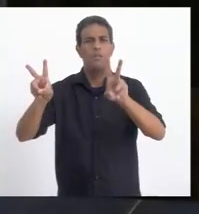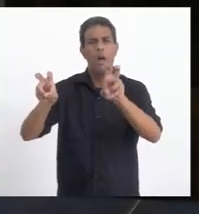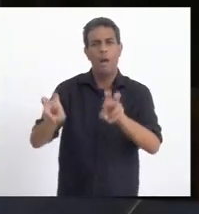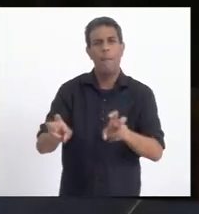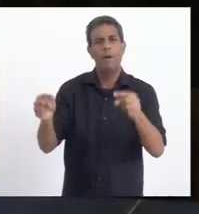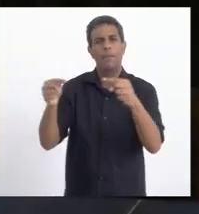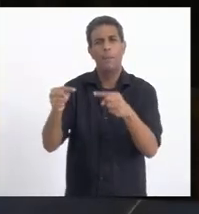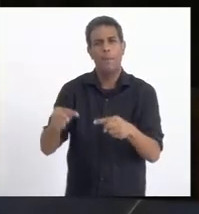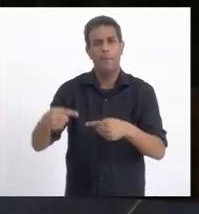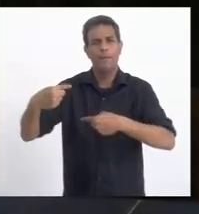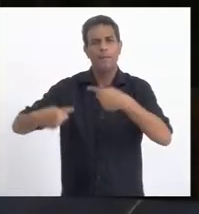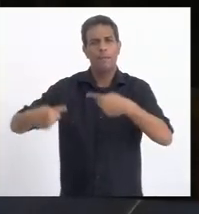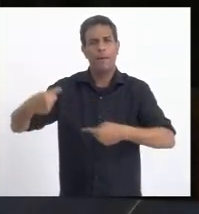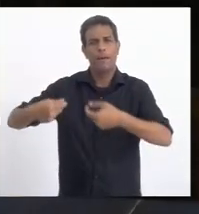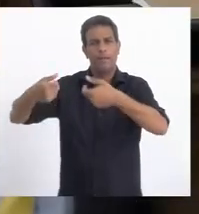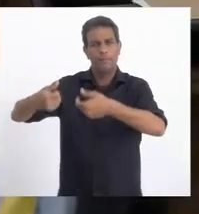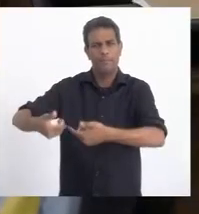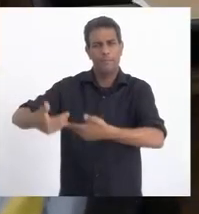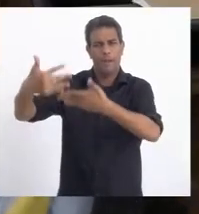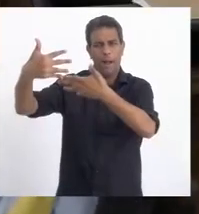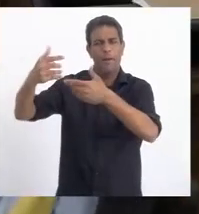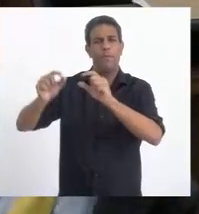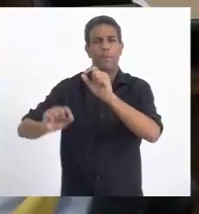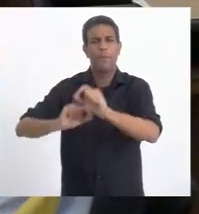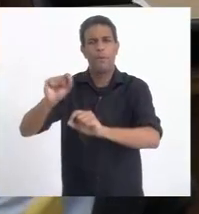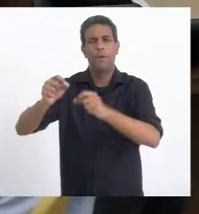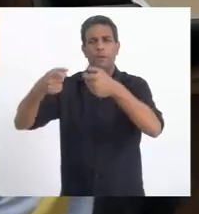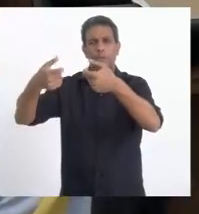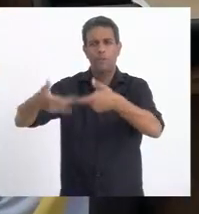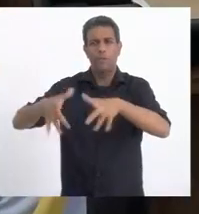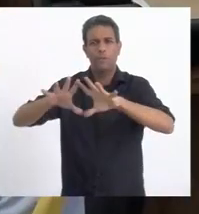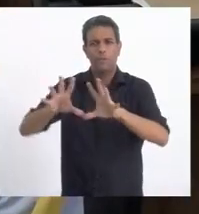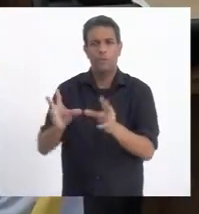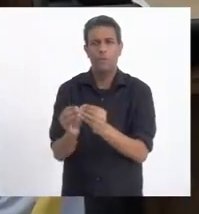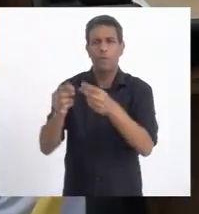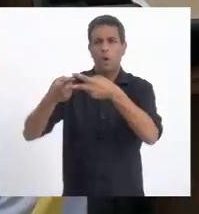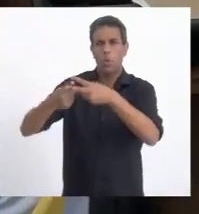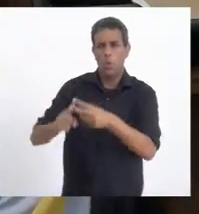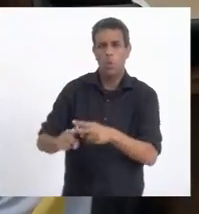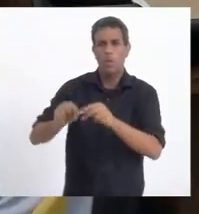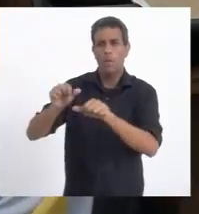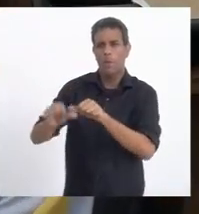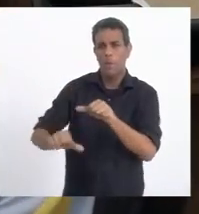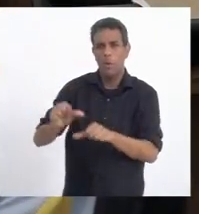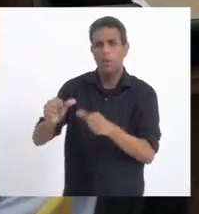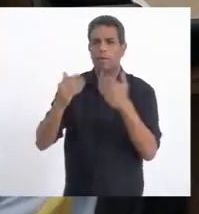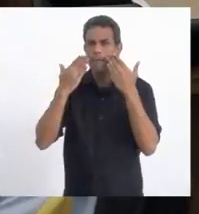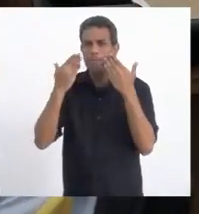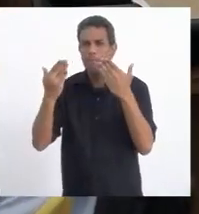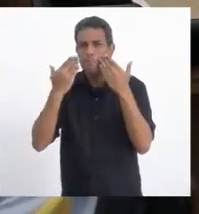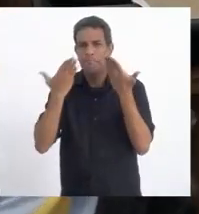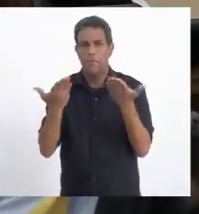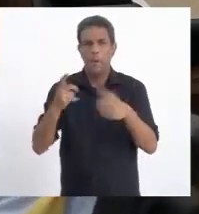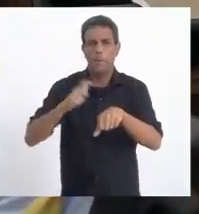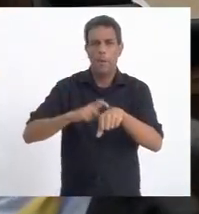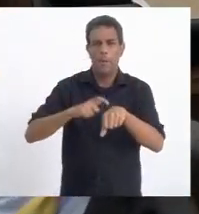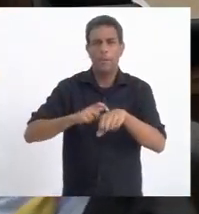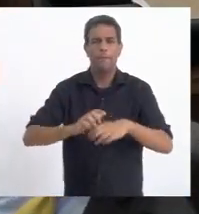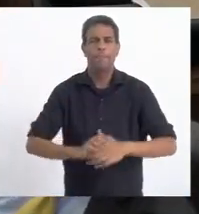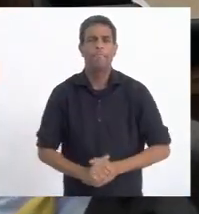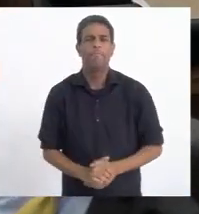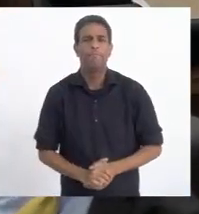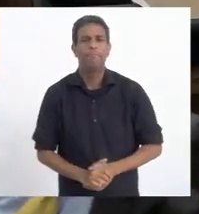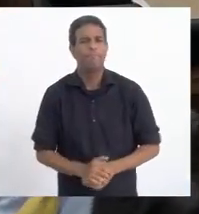debater o bastante sobre os esquisitos aqui já se falava também algumas alterações estão sendo apresentadas na presente data